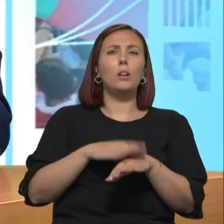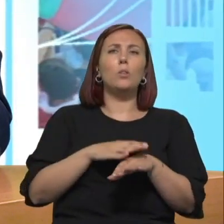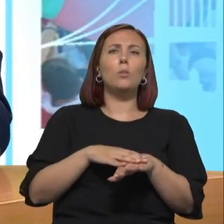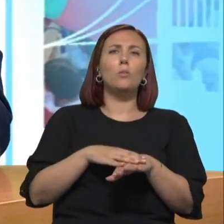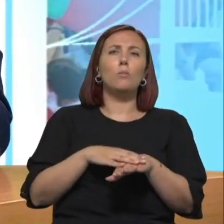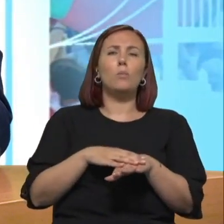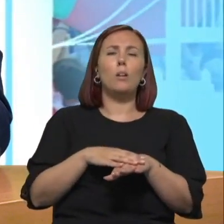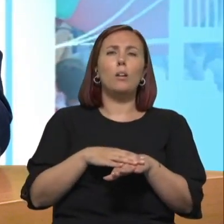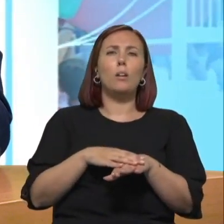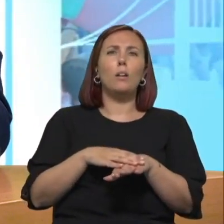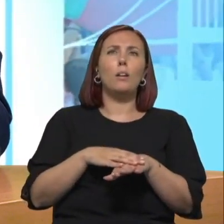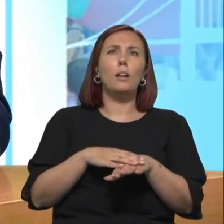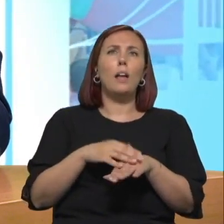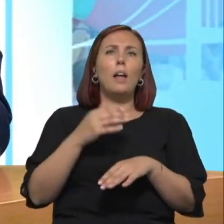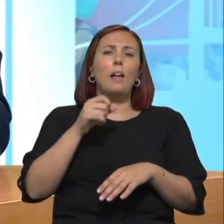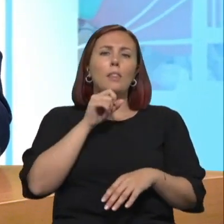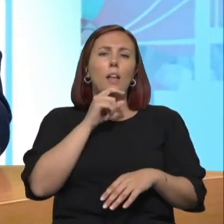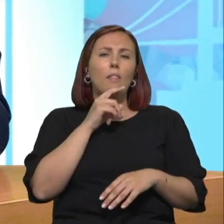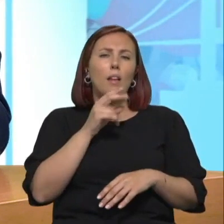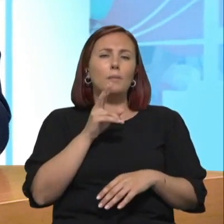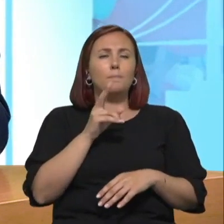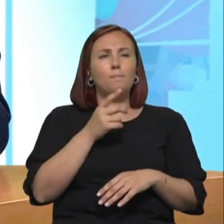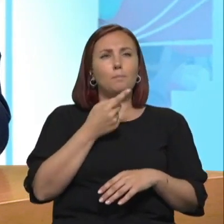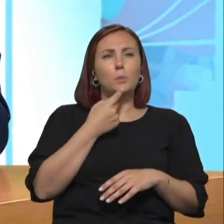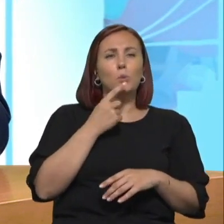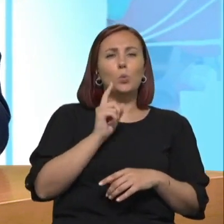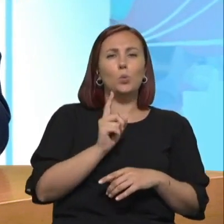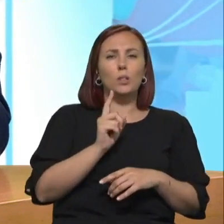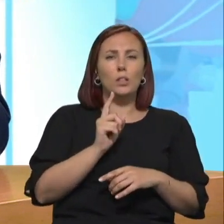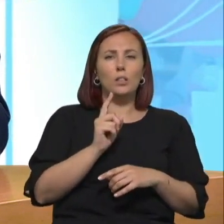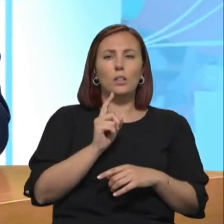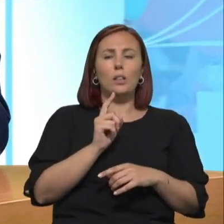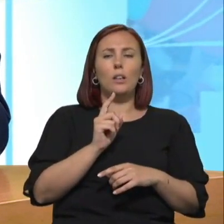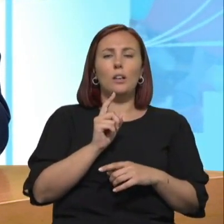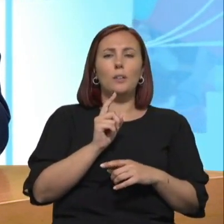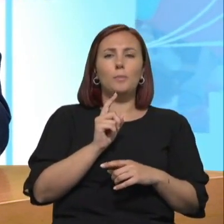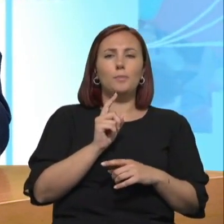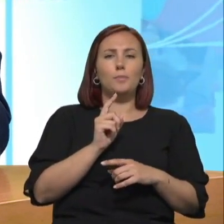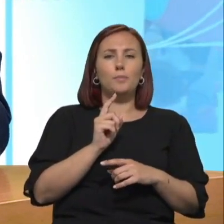preciso perceber que, para além da espuma dos dias, há